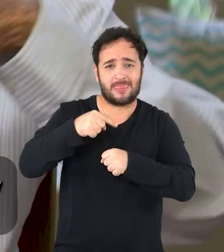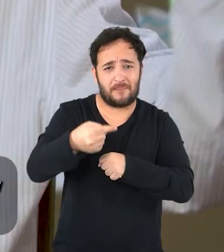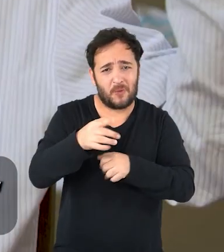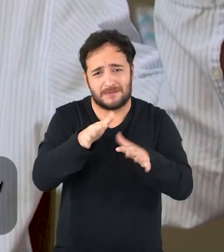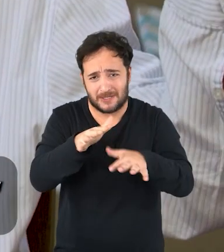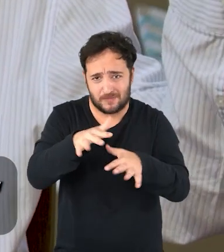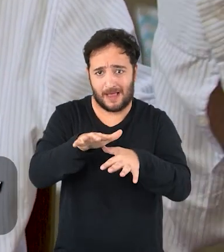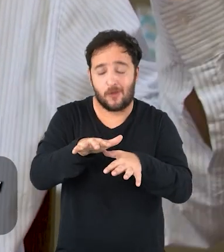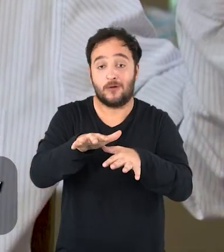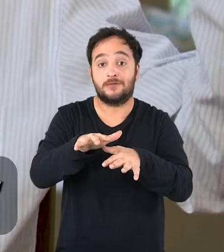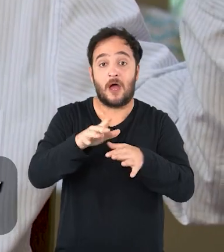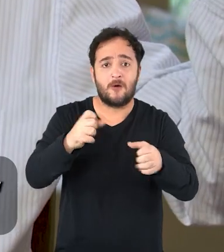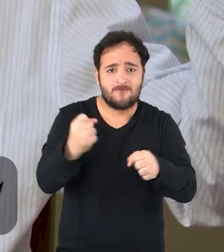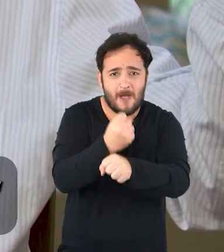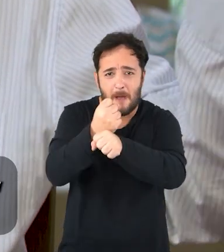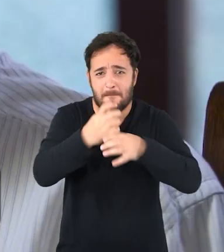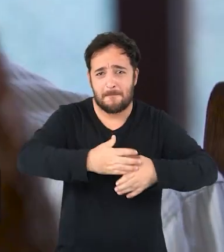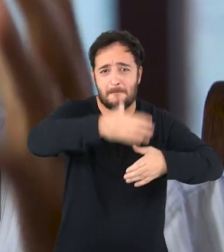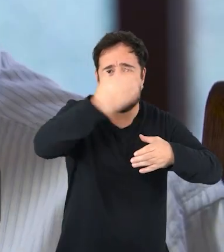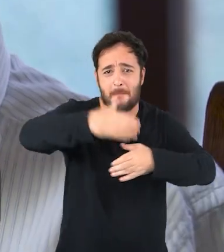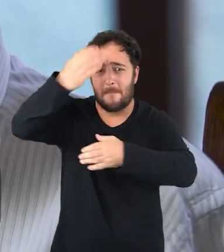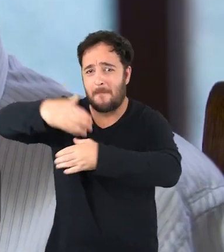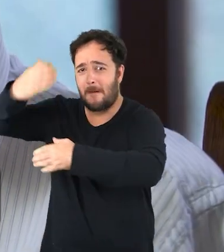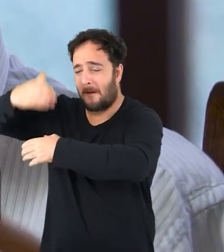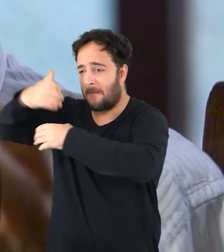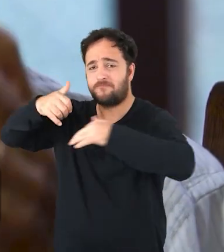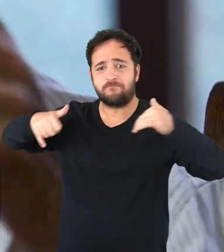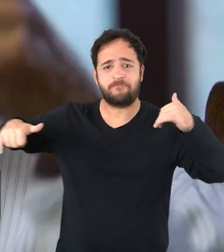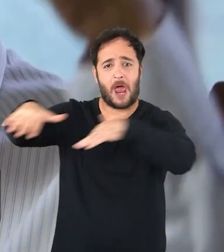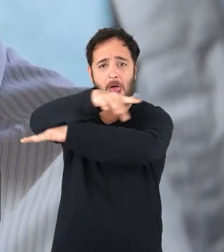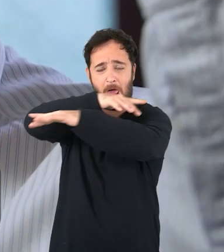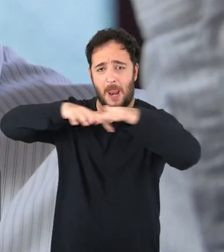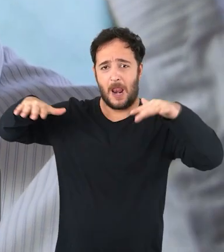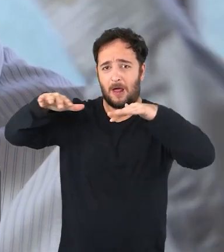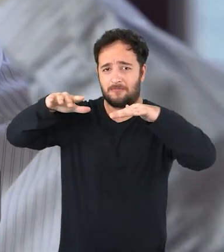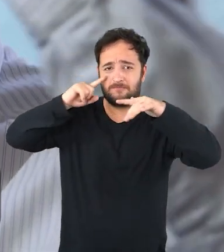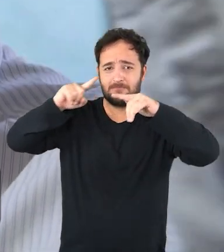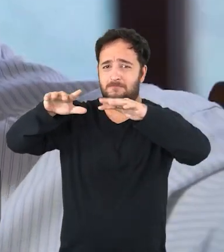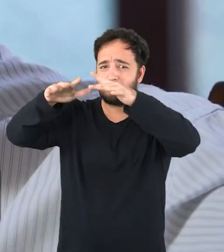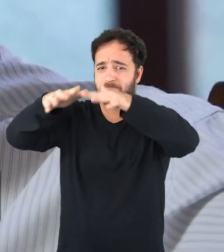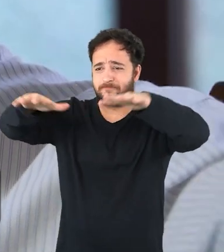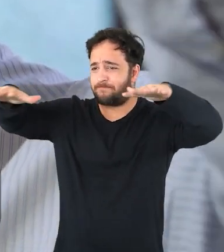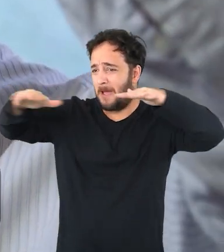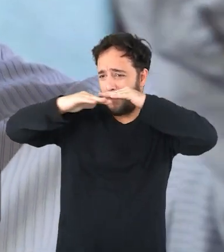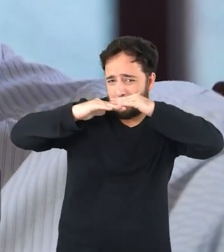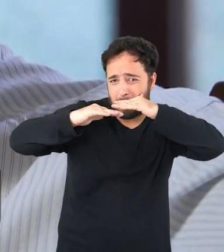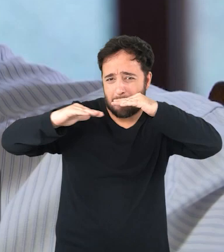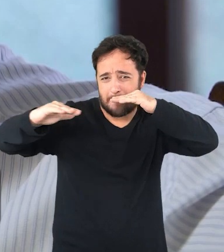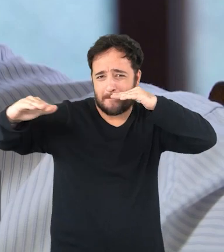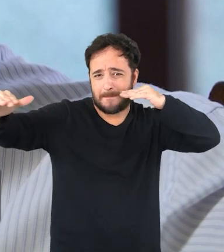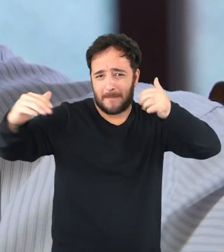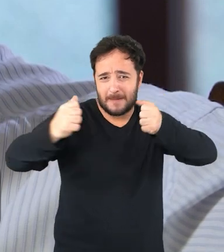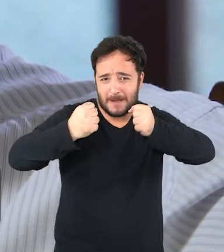pouco, nós fizemos todos os tubulões. Acabou com tudo. É obra do mar. Porque tem a parte lá de cima, que